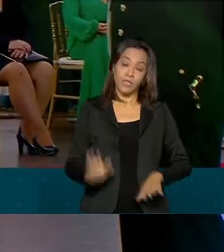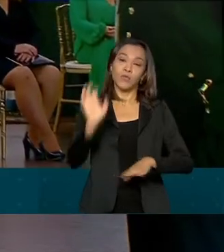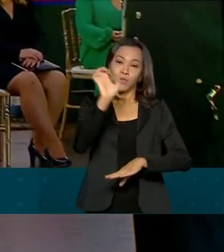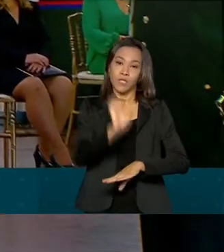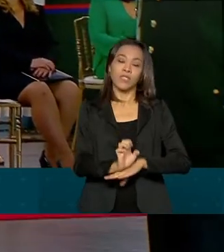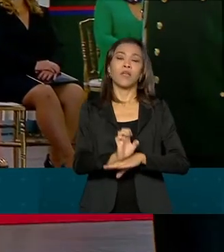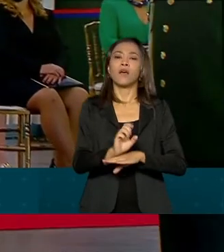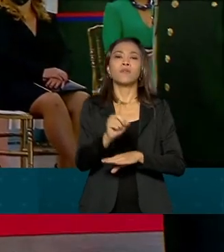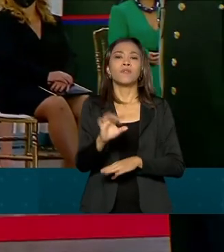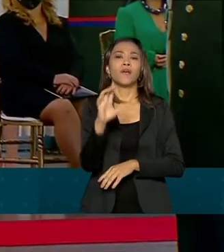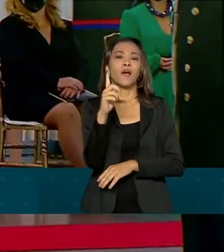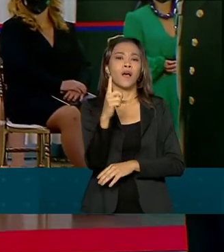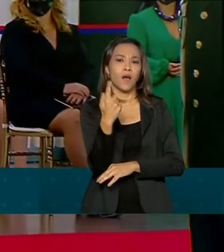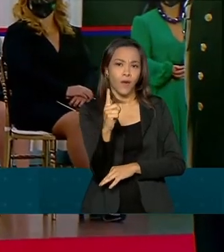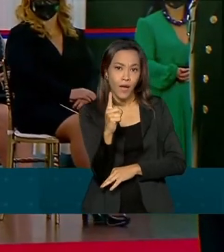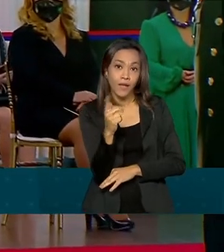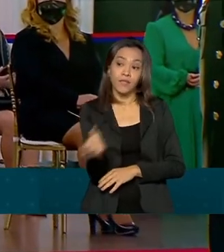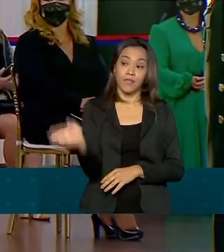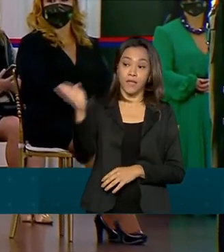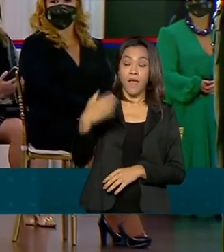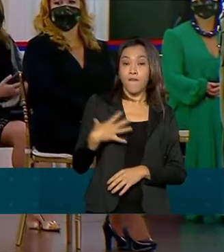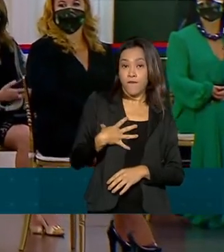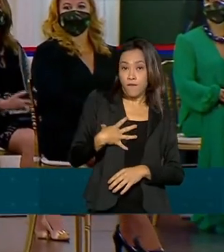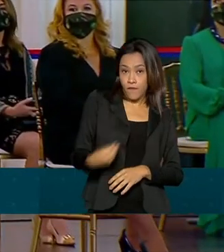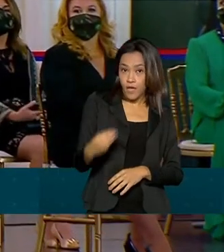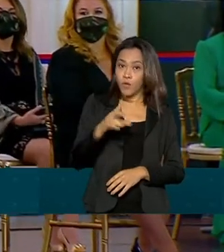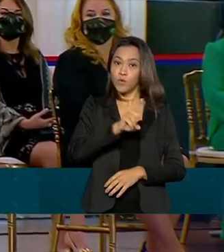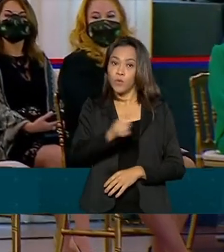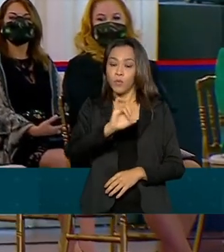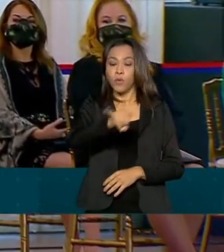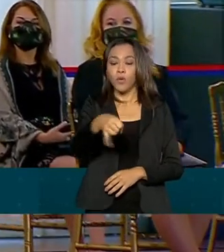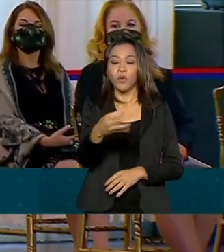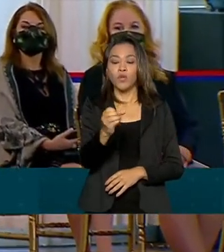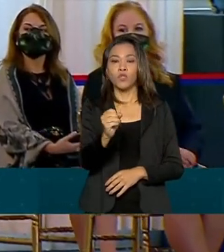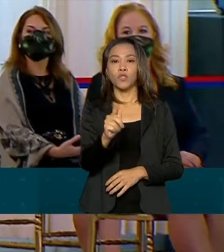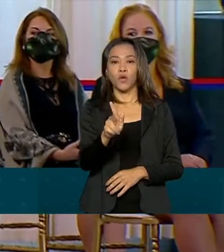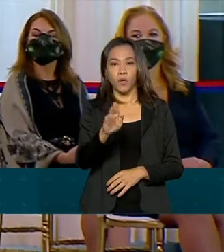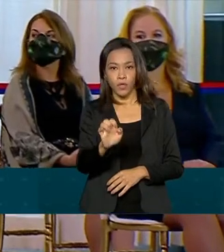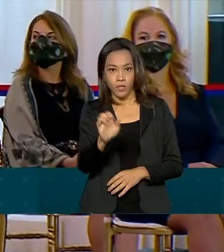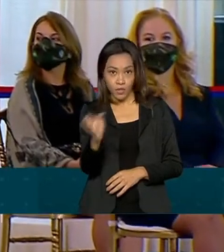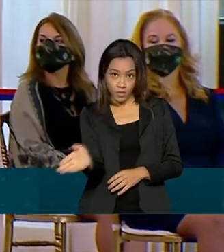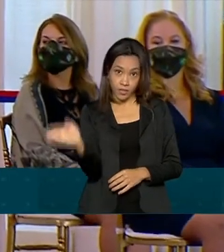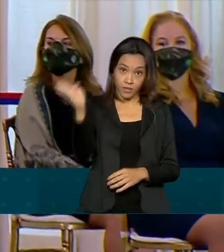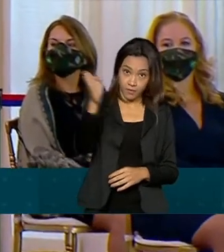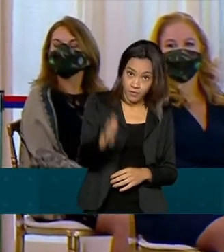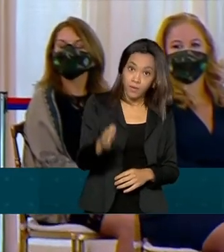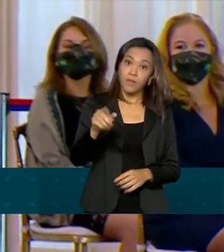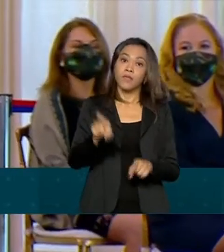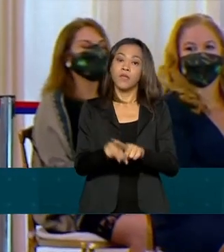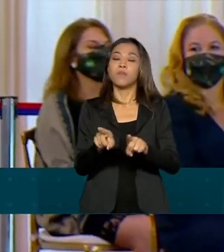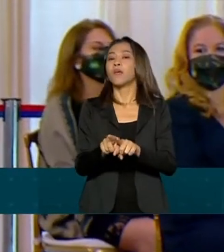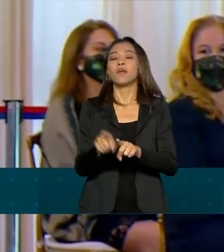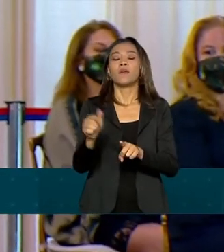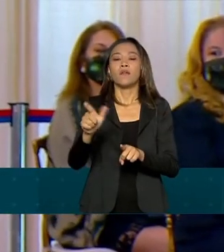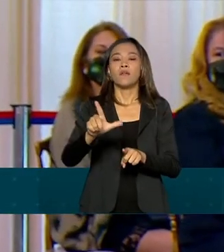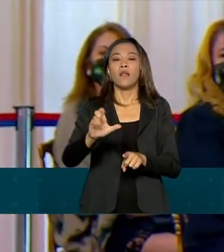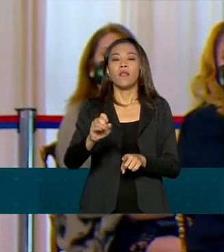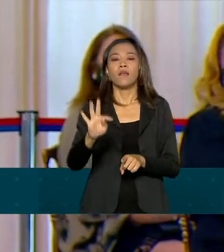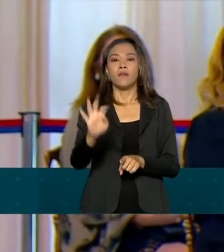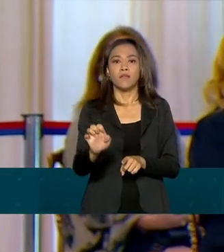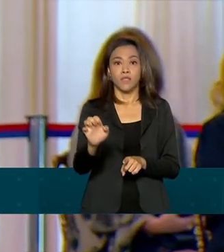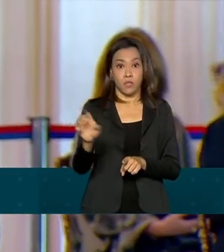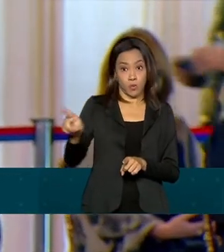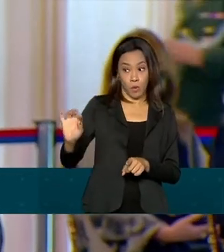do Rio Goiás filho de Jorge Luiz Abreu Duarte de Almeida e gladir da Silveira Leite do ódio Almeida